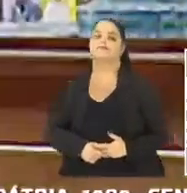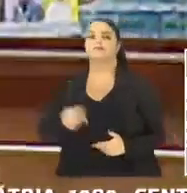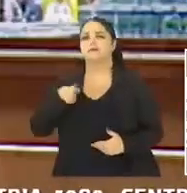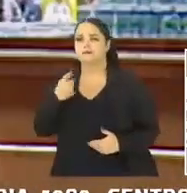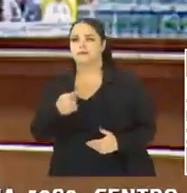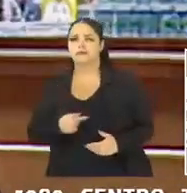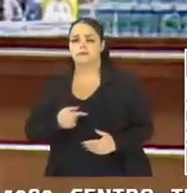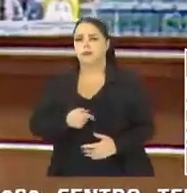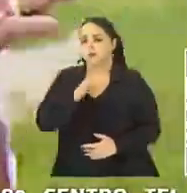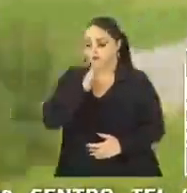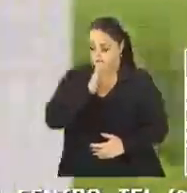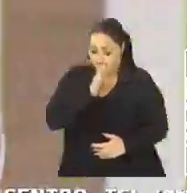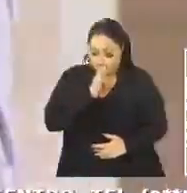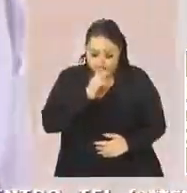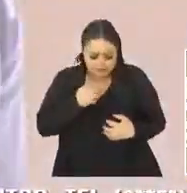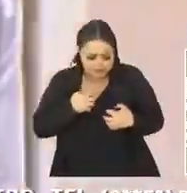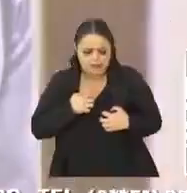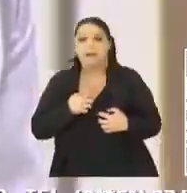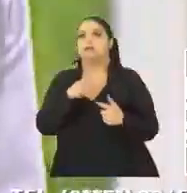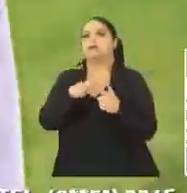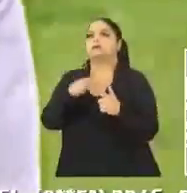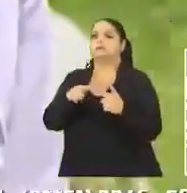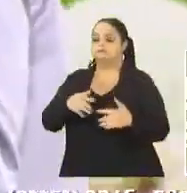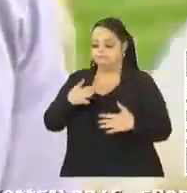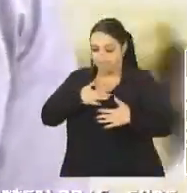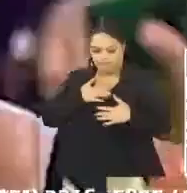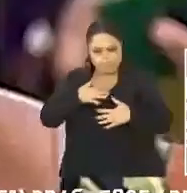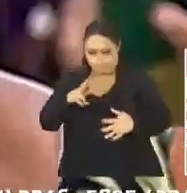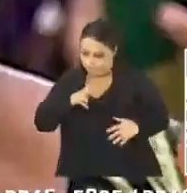Enquanto eu me calo, o problema é meu.